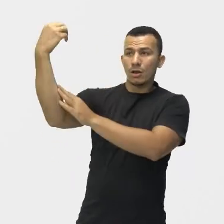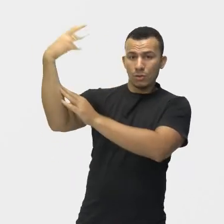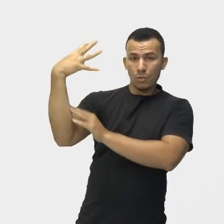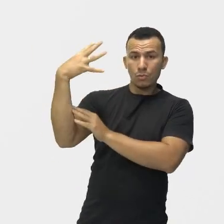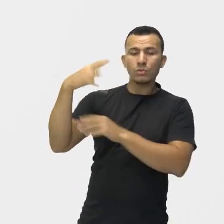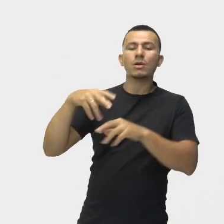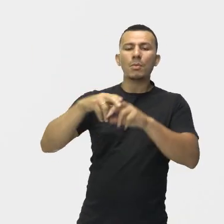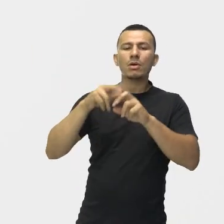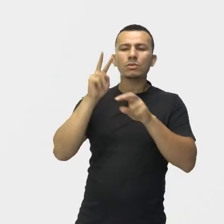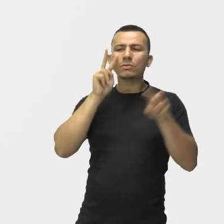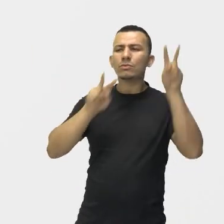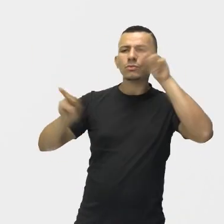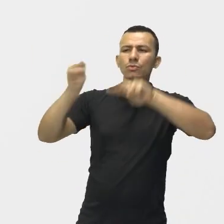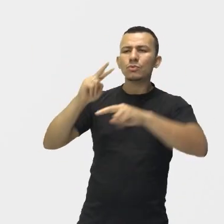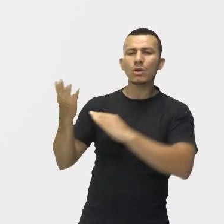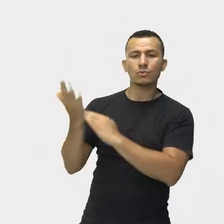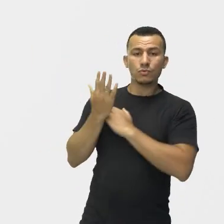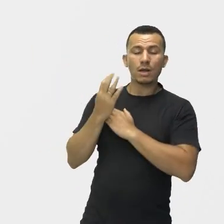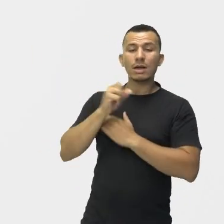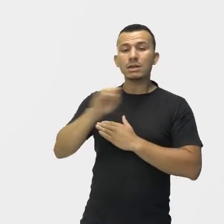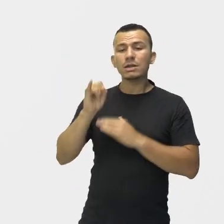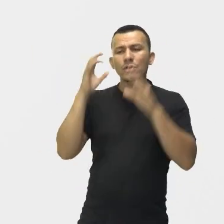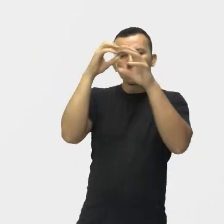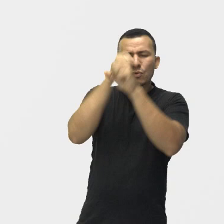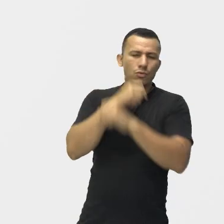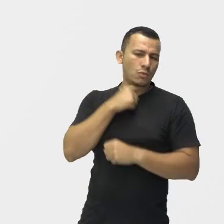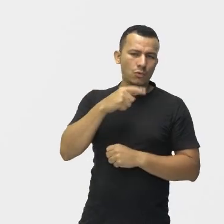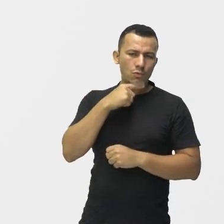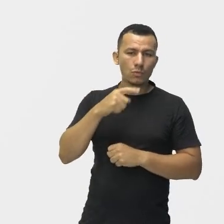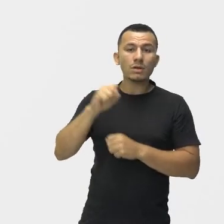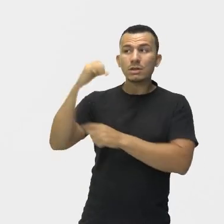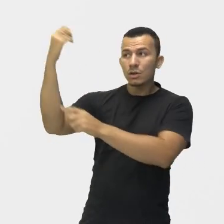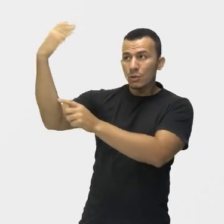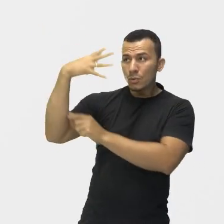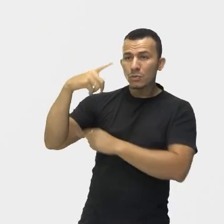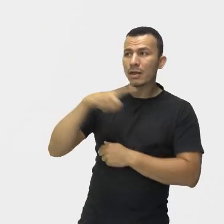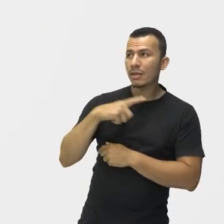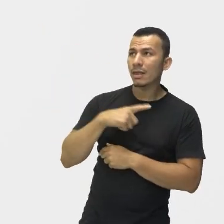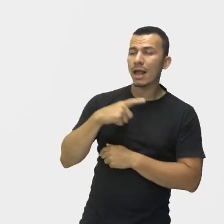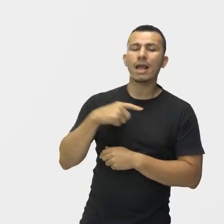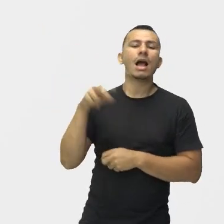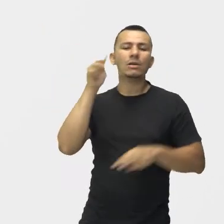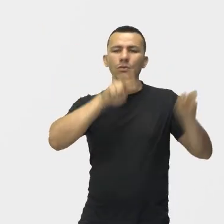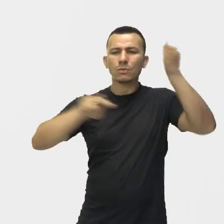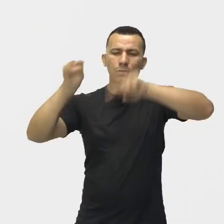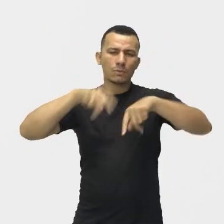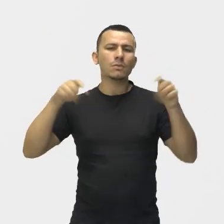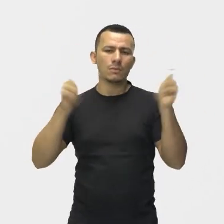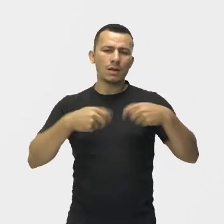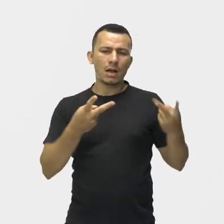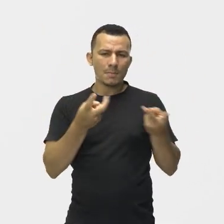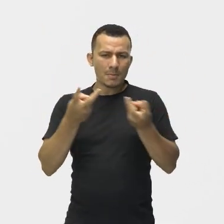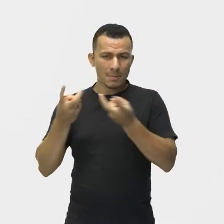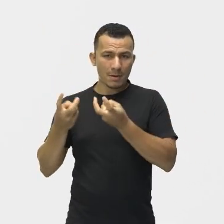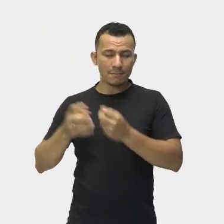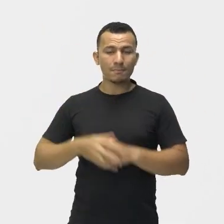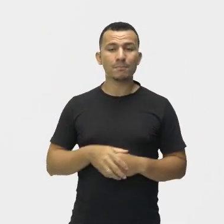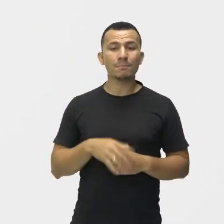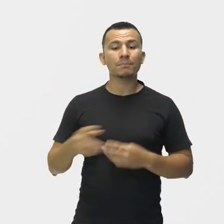com a visão, porque você só vai conseguir visualizar um objeto por causa dessa luz que ele reflete. Temos também aí